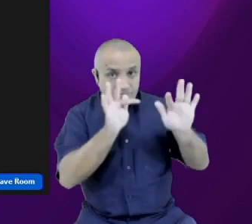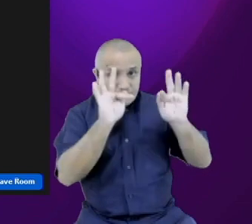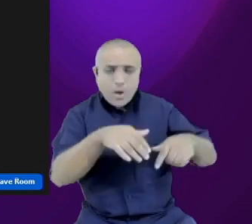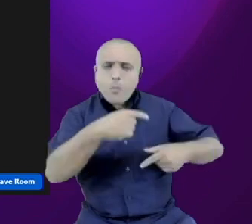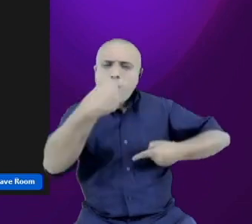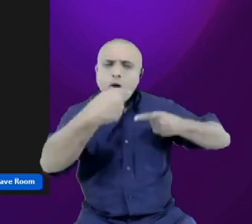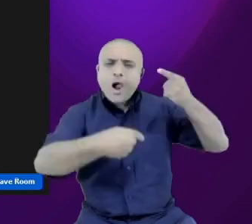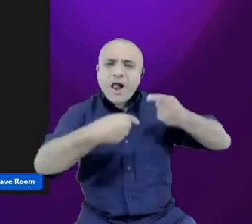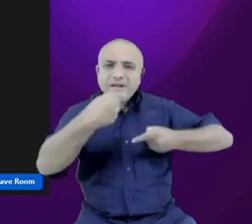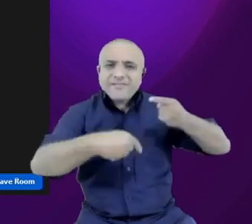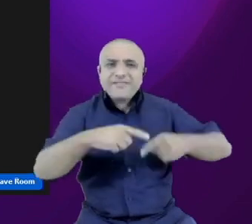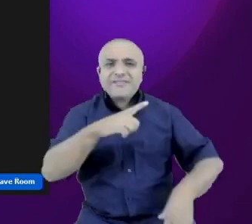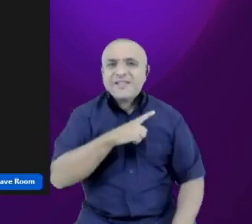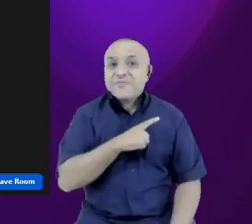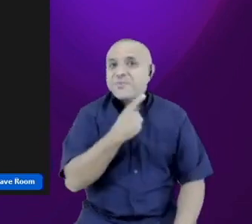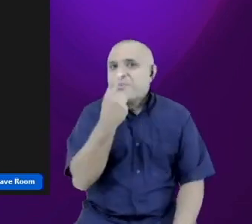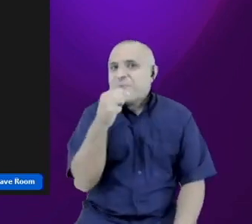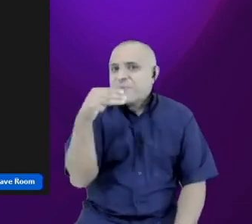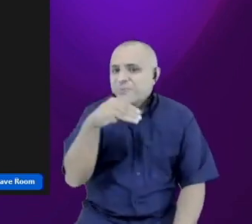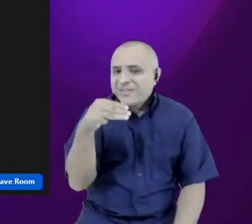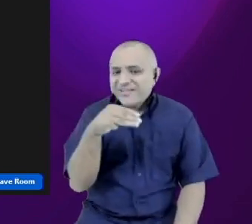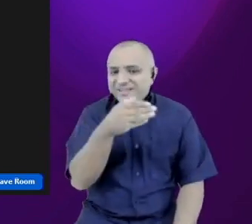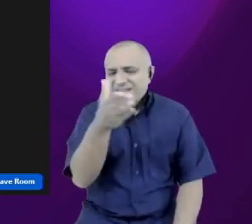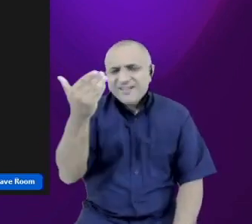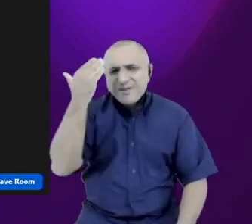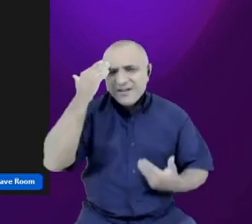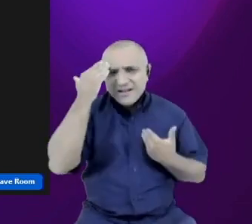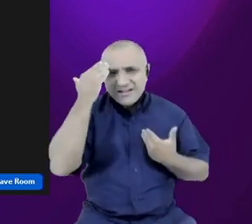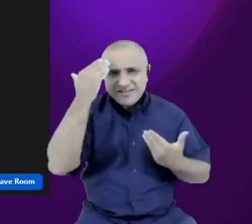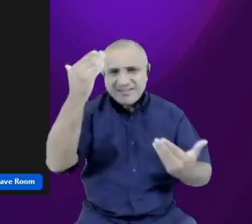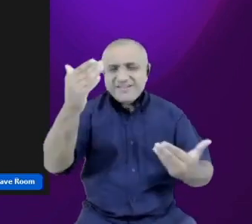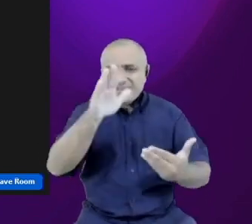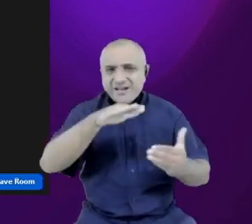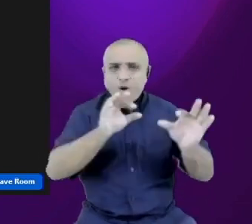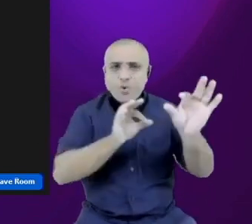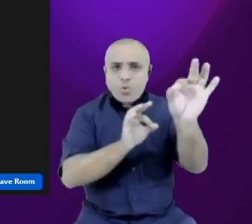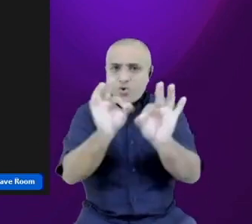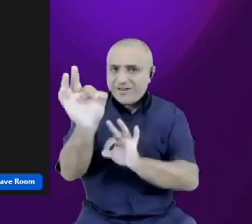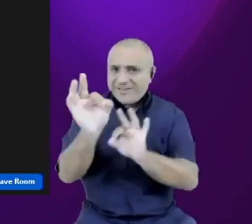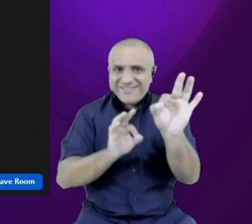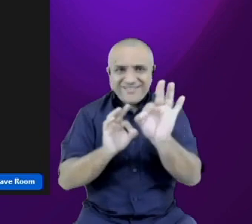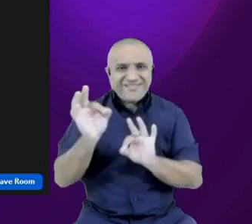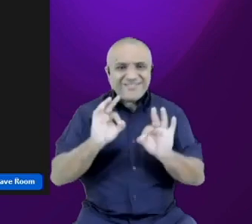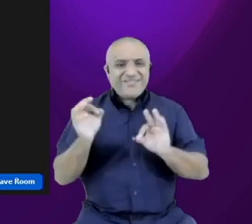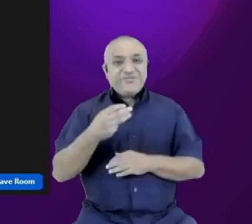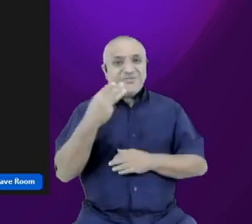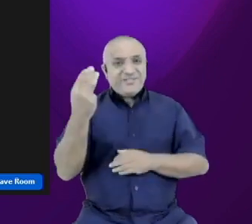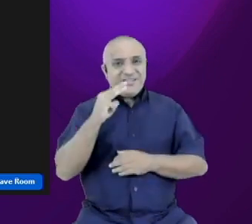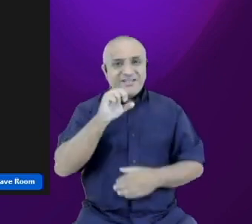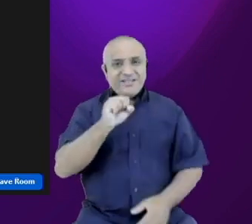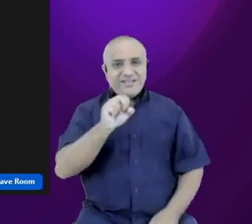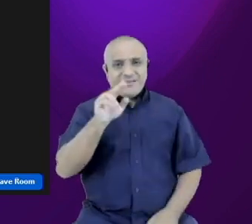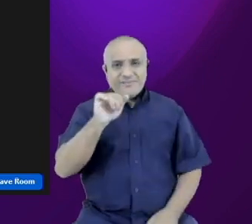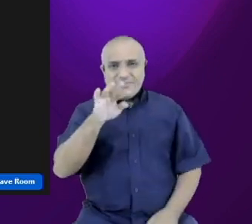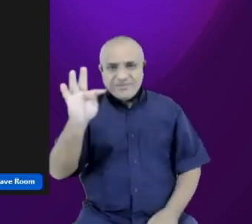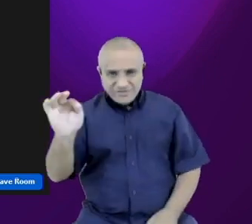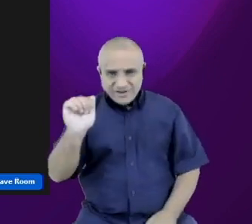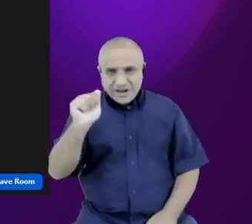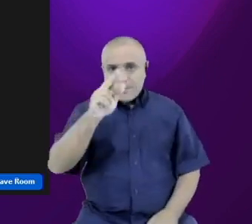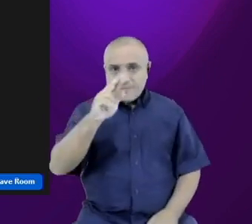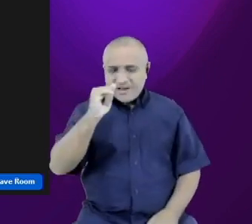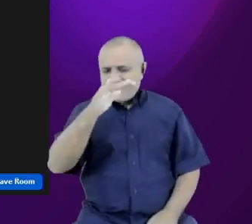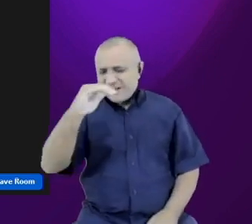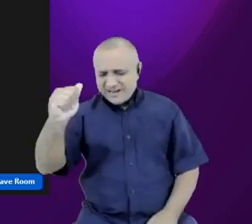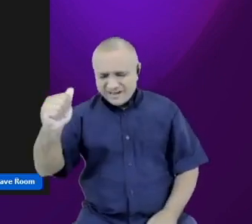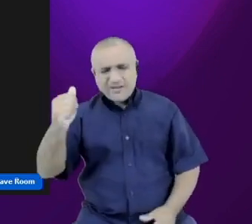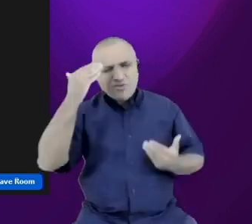debate, temos 1 minuto aí para agradecimentos, agradecer a organização do terceiro Summit Américas, né? Obrigado